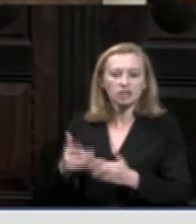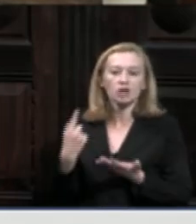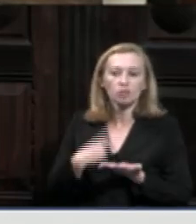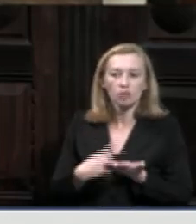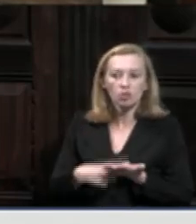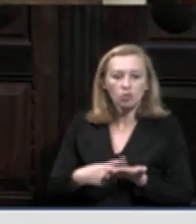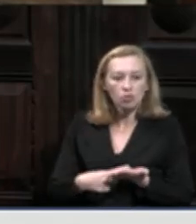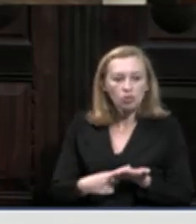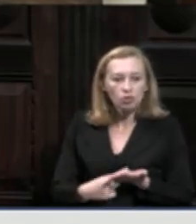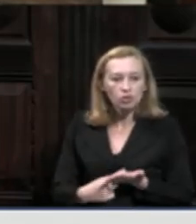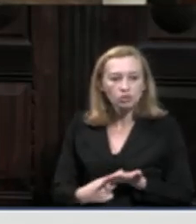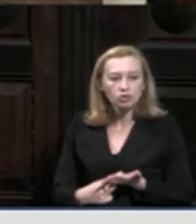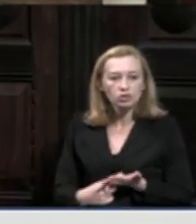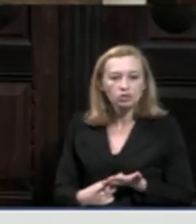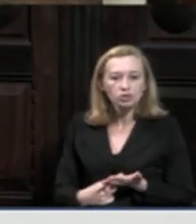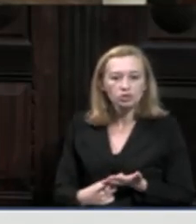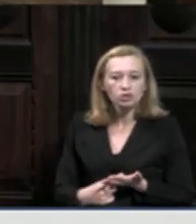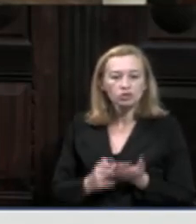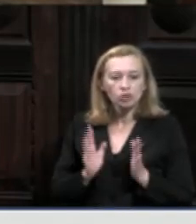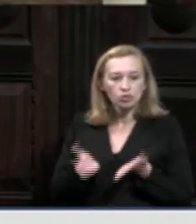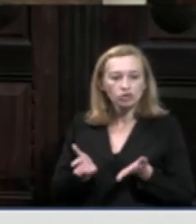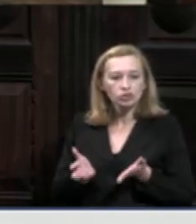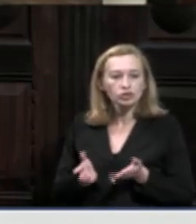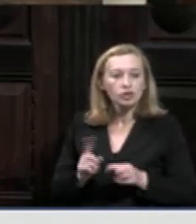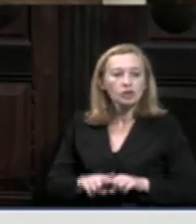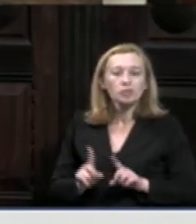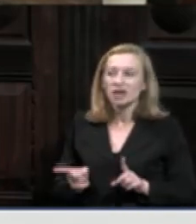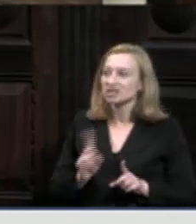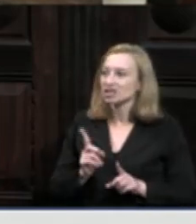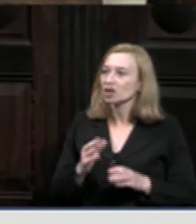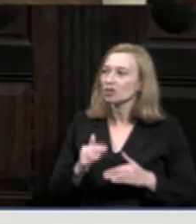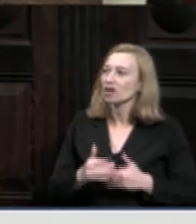acordo para o plenário hoje. Mas não avançando para esse acordo,